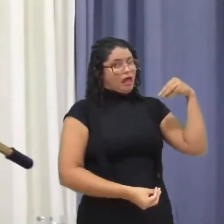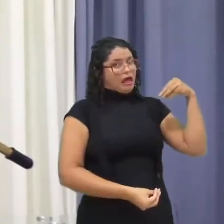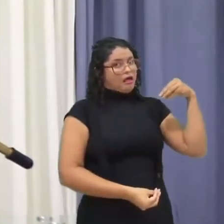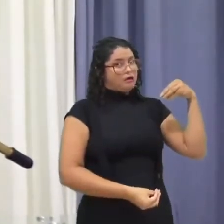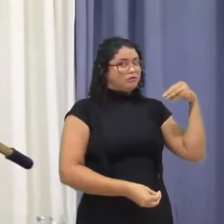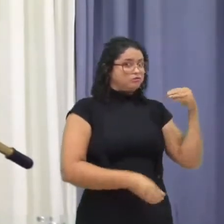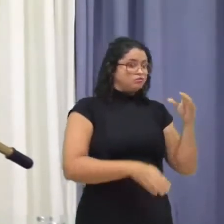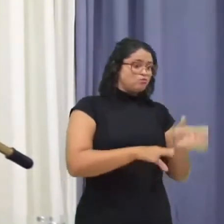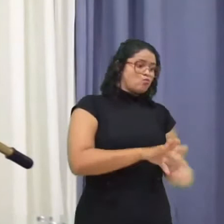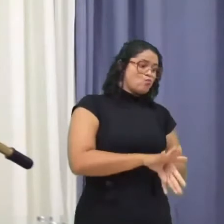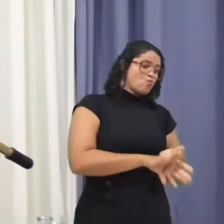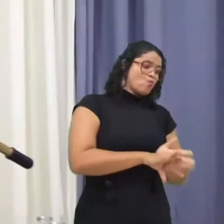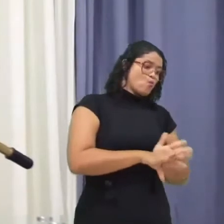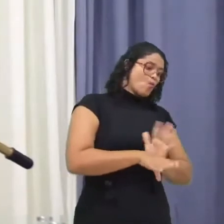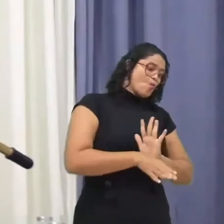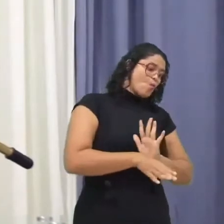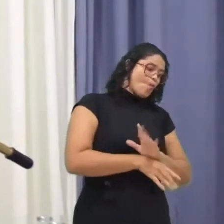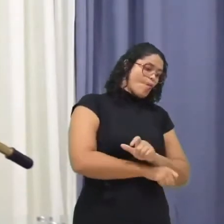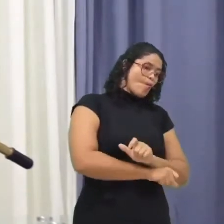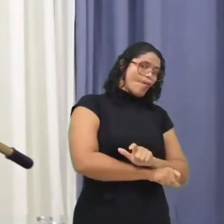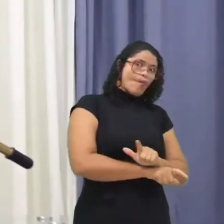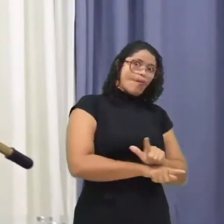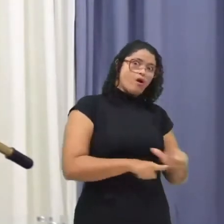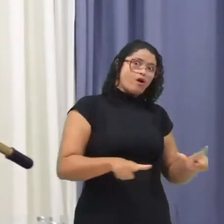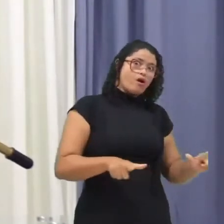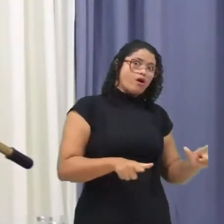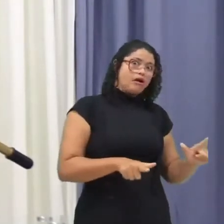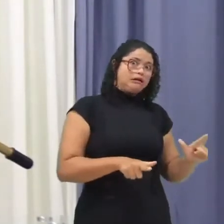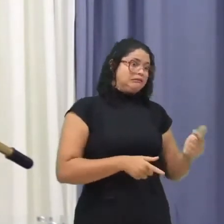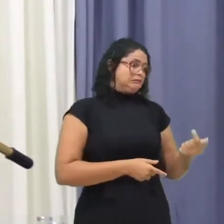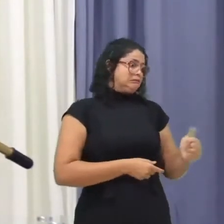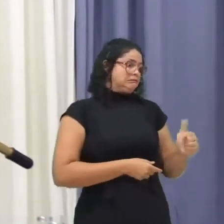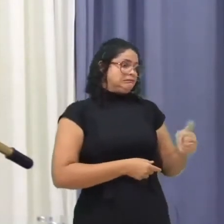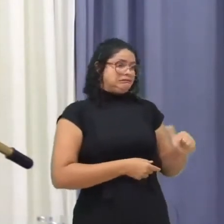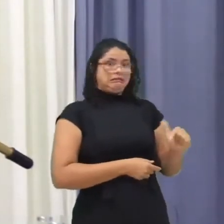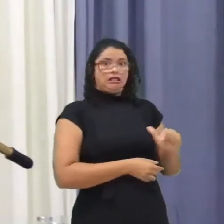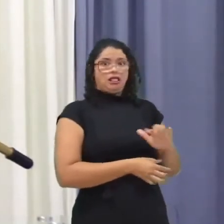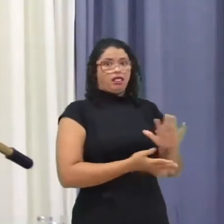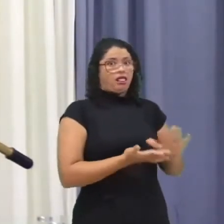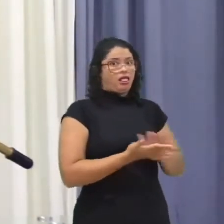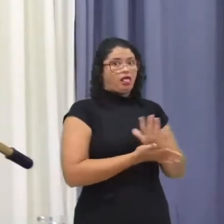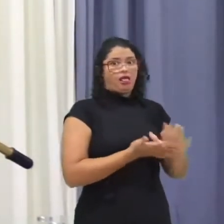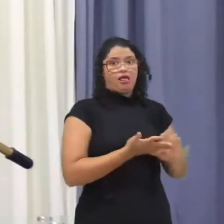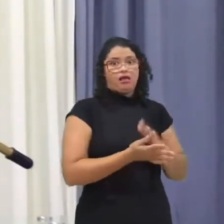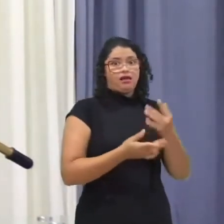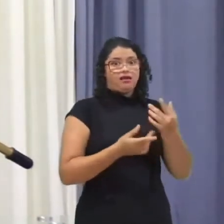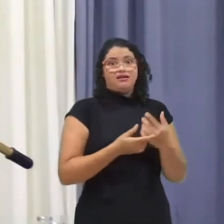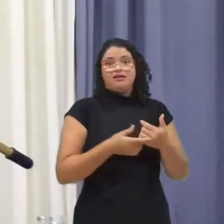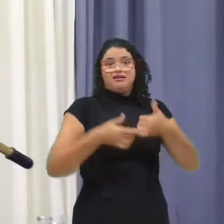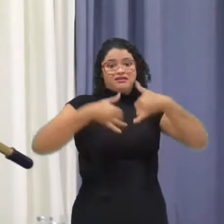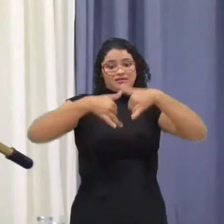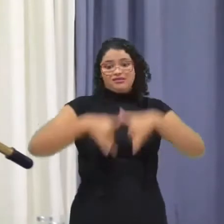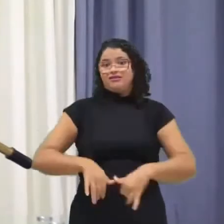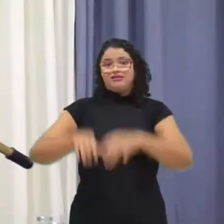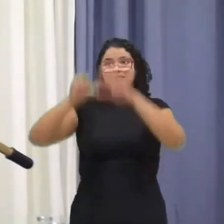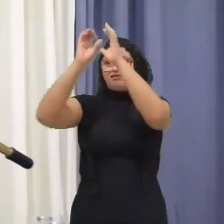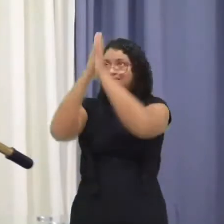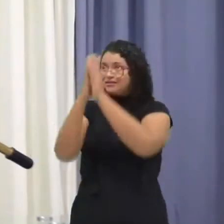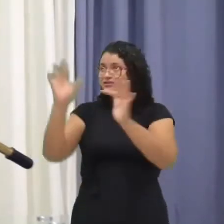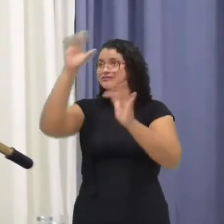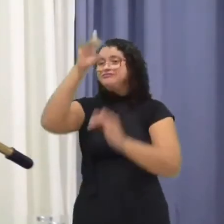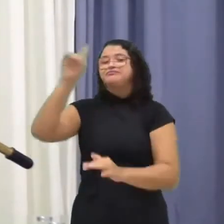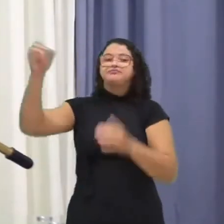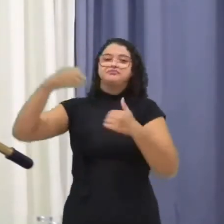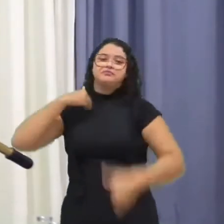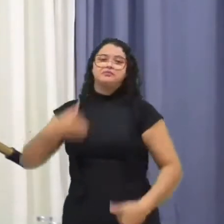porque agora estamos juntos, corpo, alma e espírito, corpo glorioso, corpo maravilhoso, corpo que o